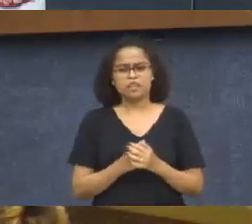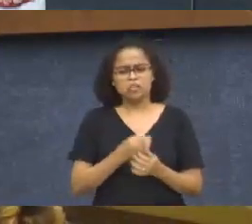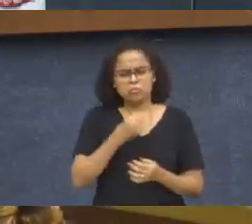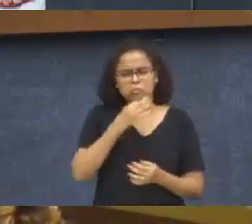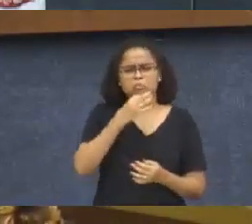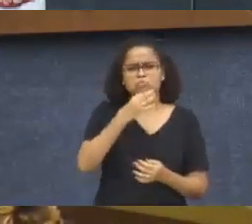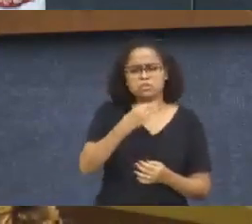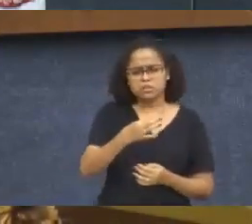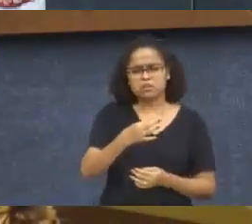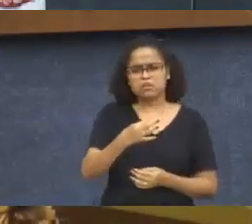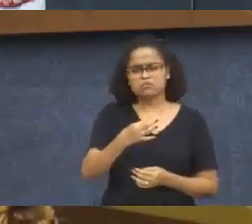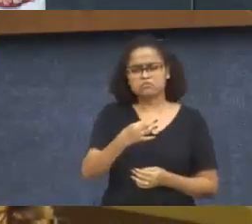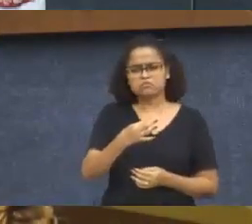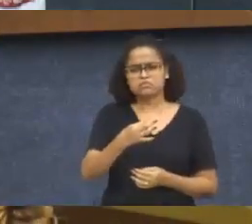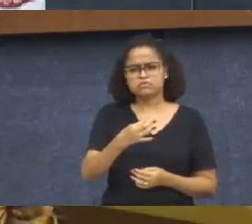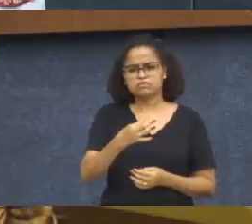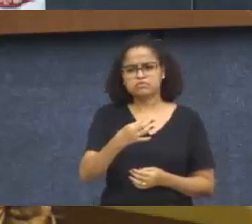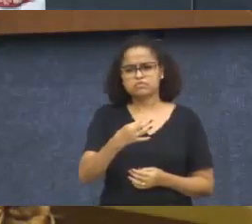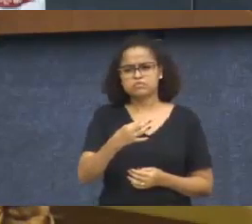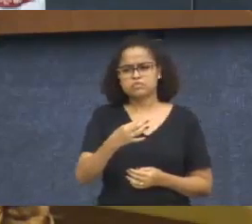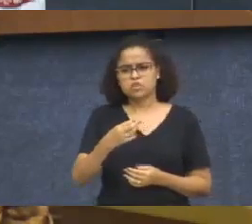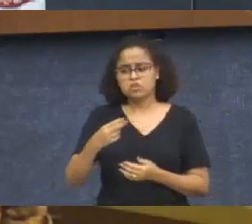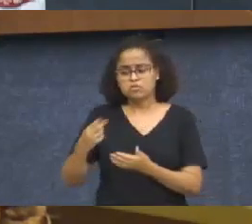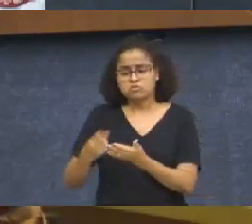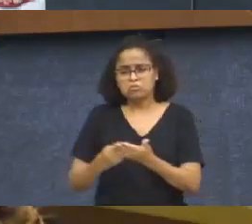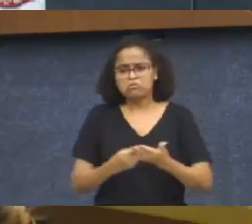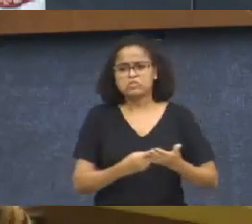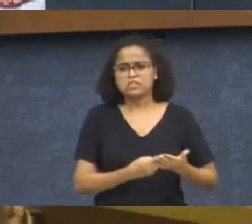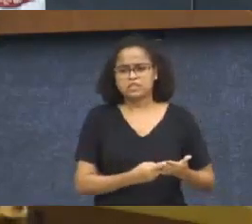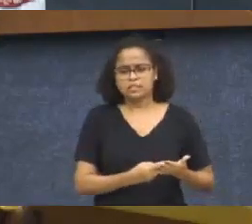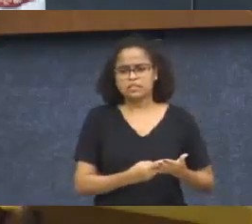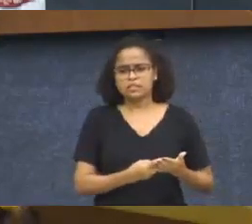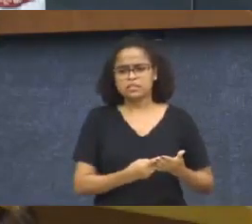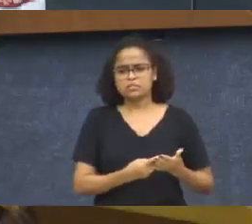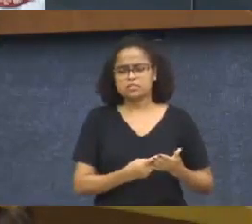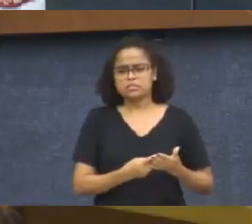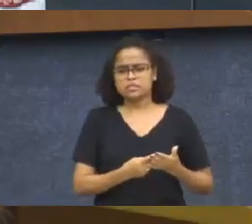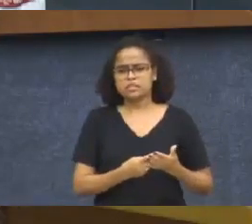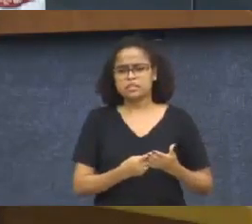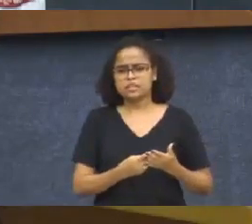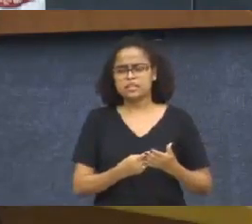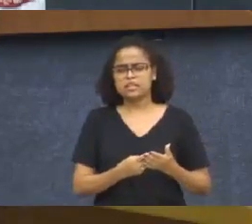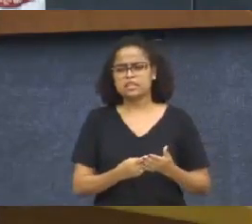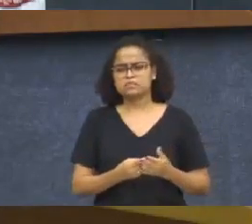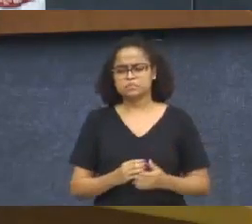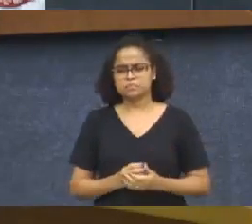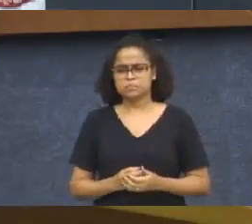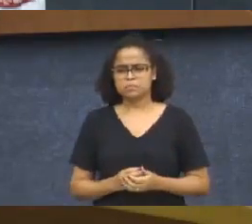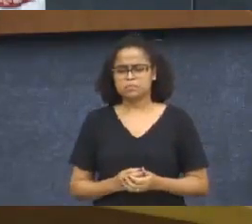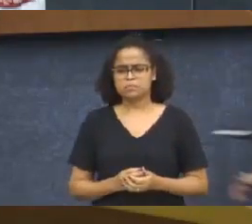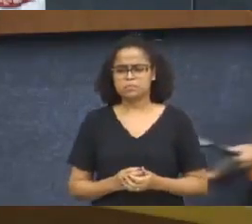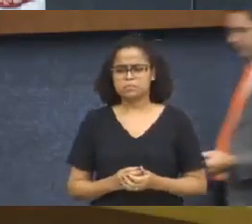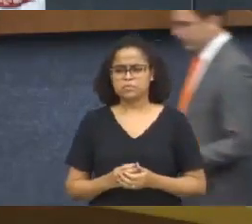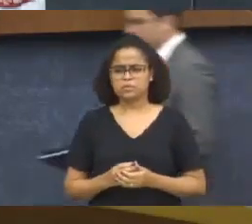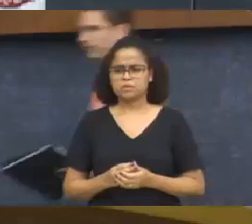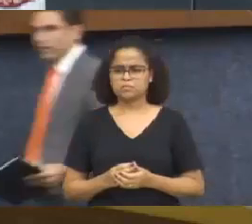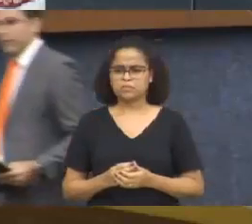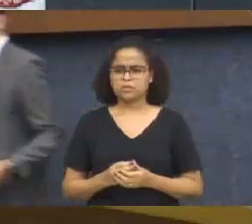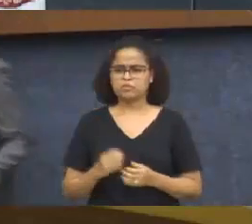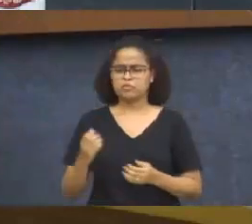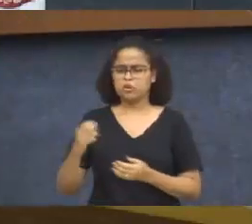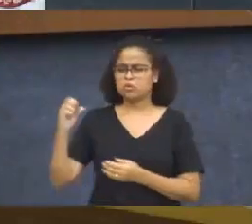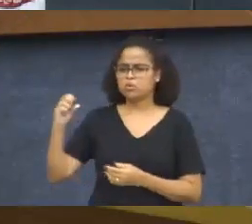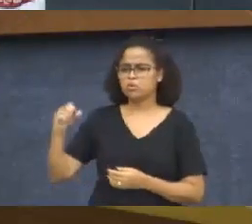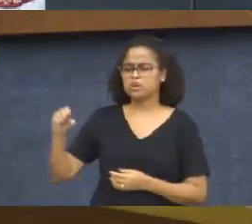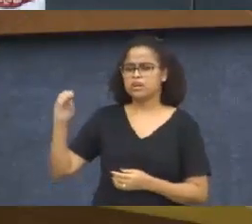né? Um dos convidados na palestra sobre combate à corrupção foi o Eduardo Dinelli,